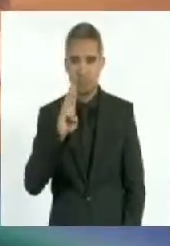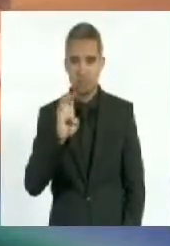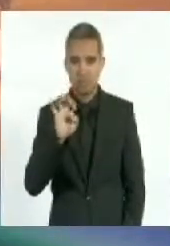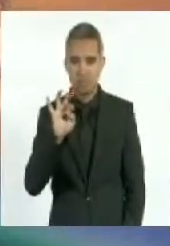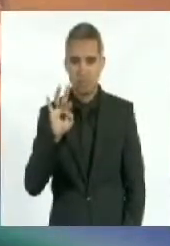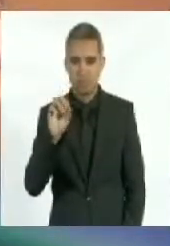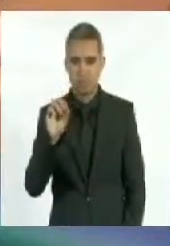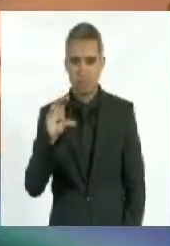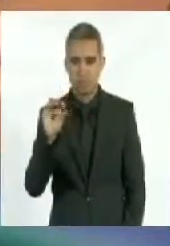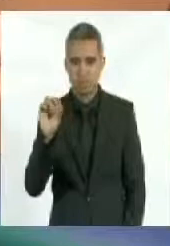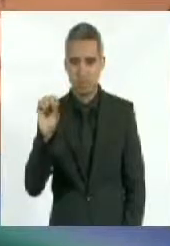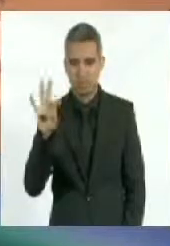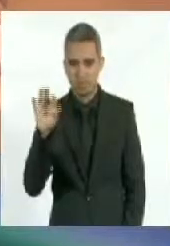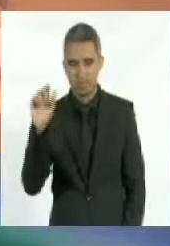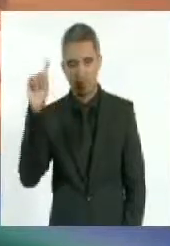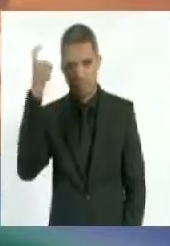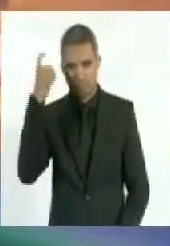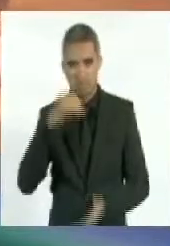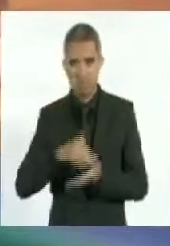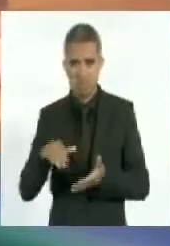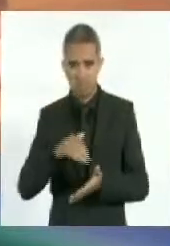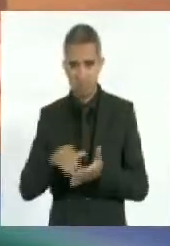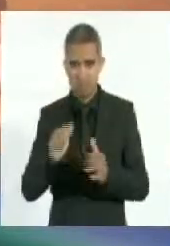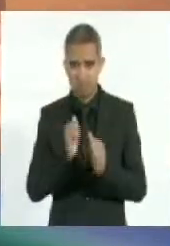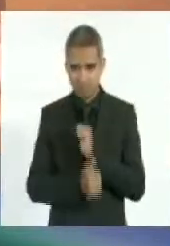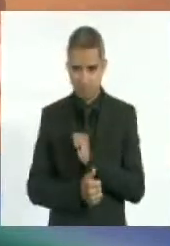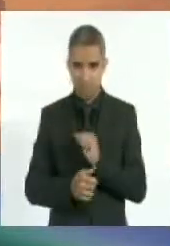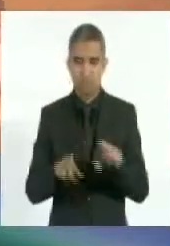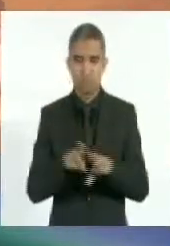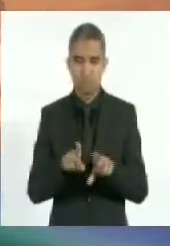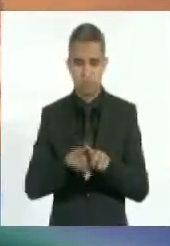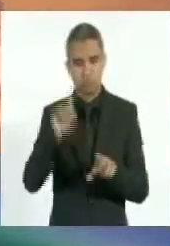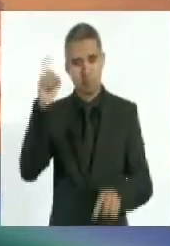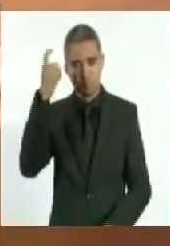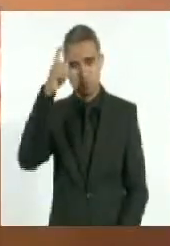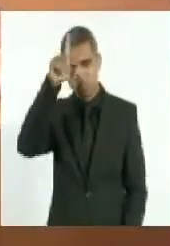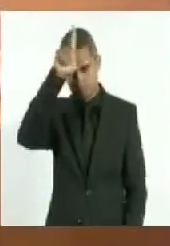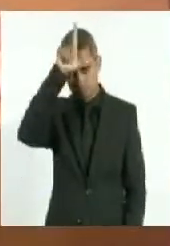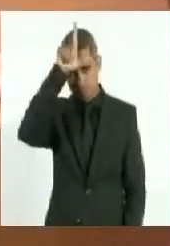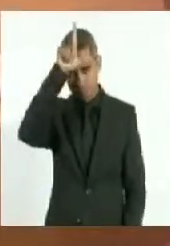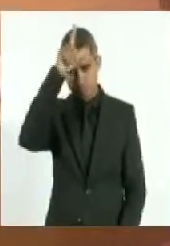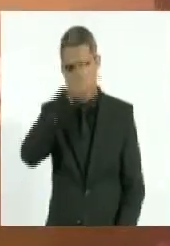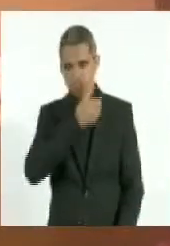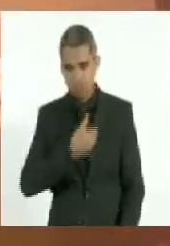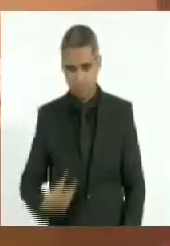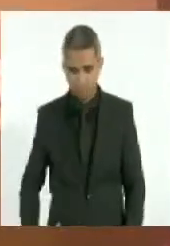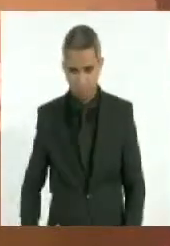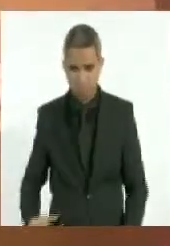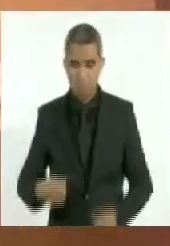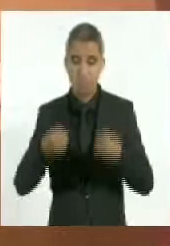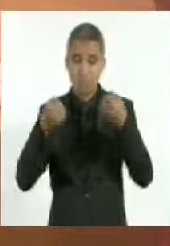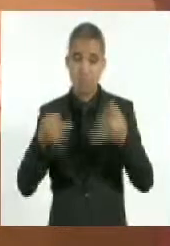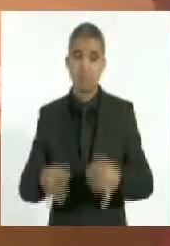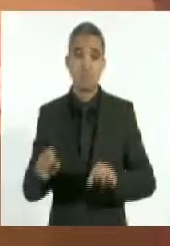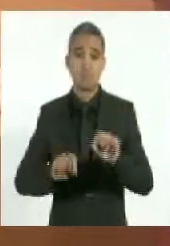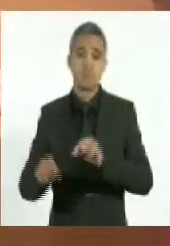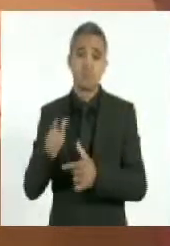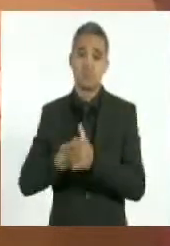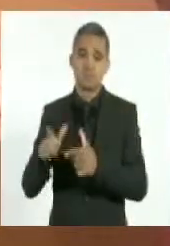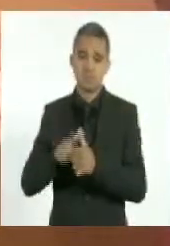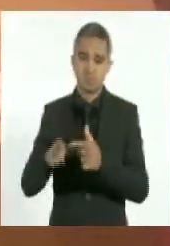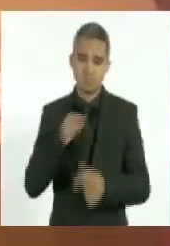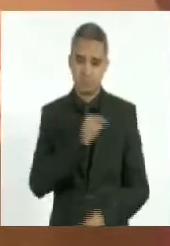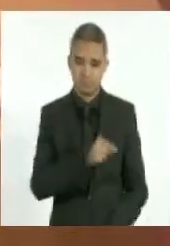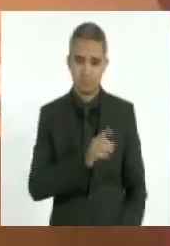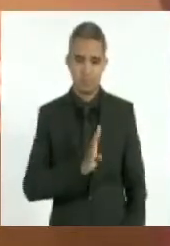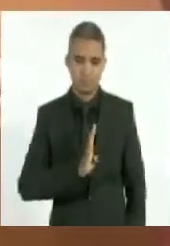governo, e falou sobre o problema de Bacabal. Há uma semana atrás, nós